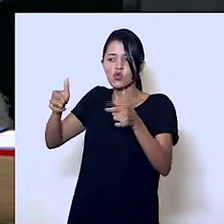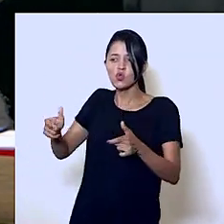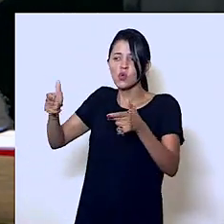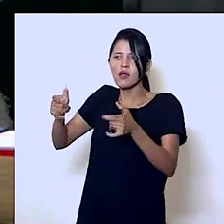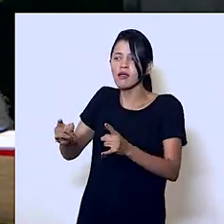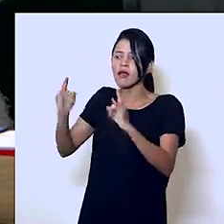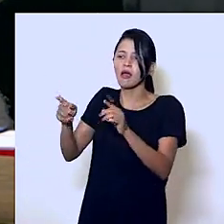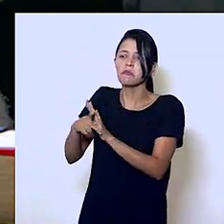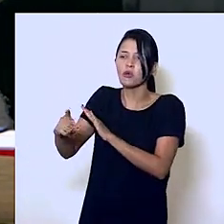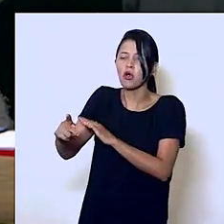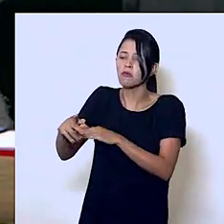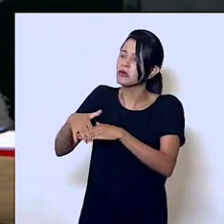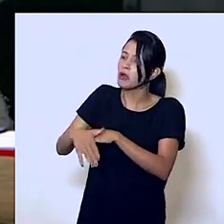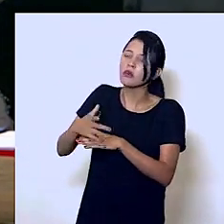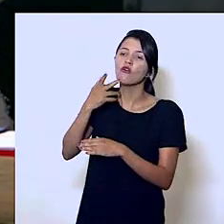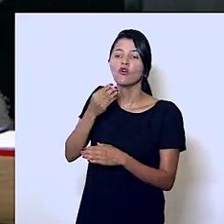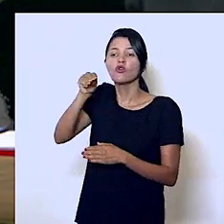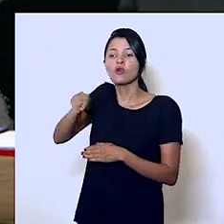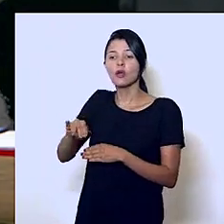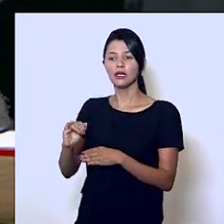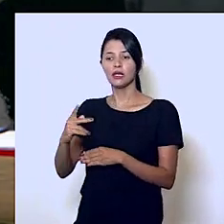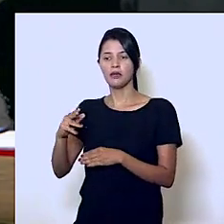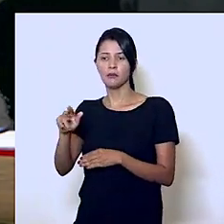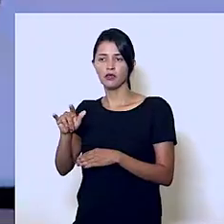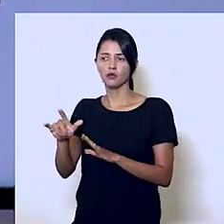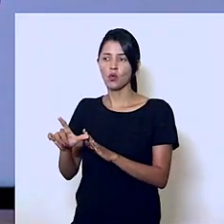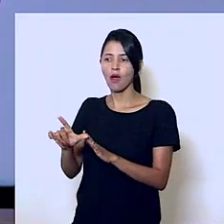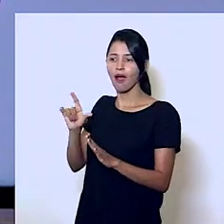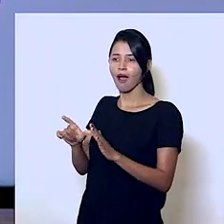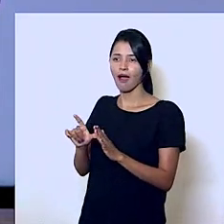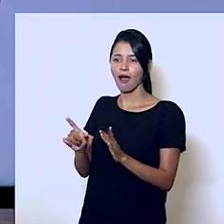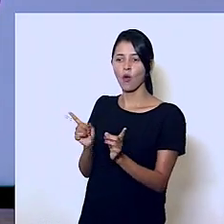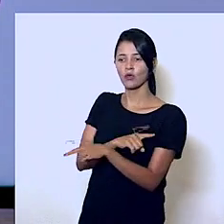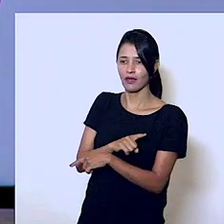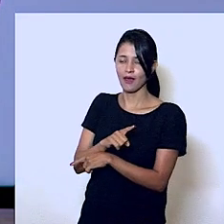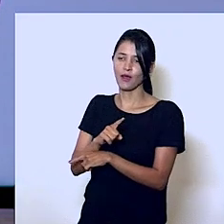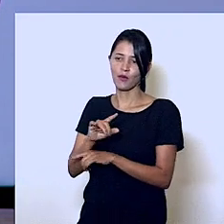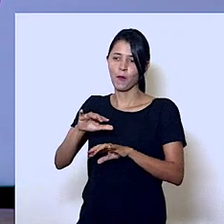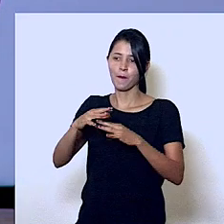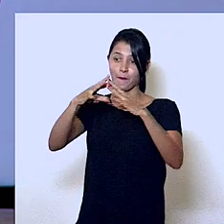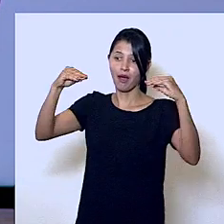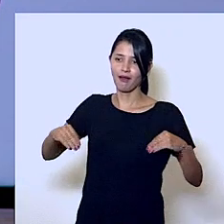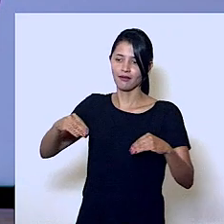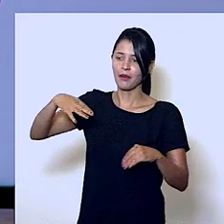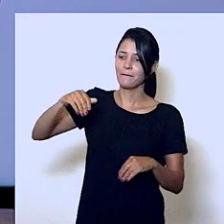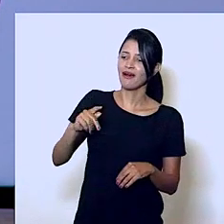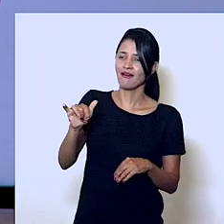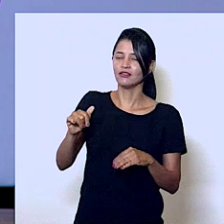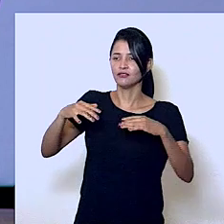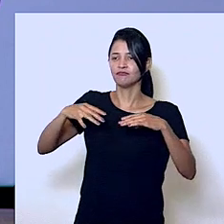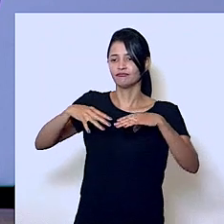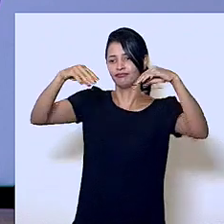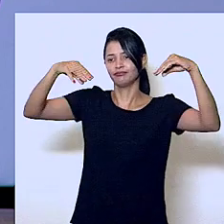eu vou colocar o IPRE no antipalácio. E lá ficou o IPRE. E, evidentemente, isso facilitou enormemente a conversa. As pessoas iam com muito